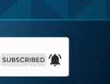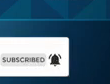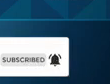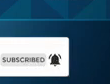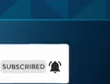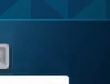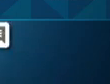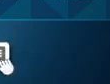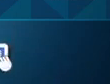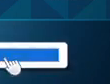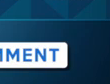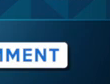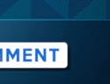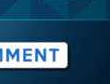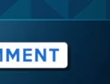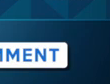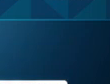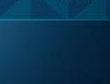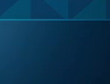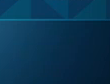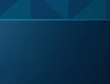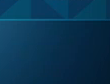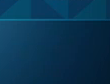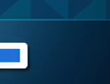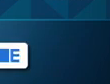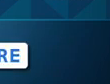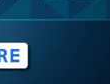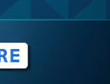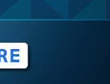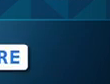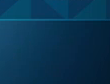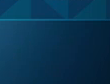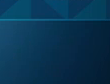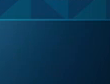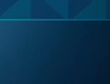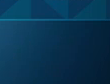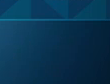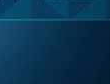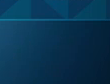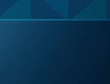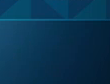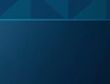botão notificação. Fo comentário, não fahetutan, va media social Siraseluk.